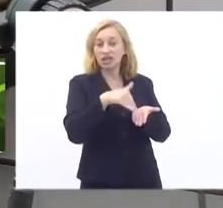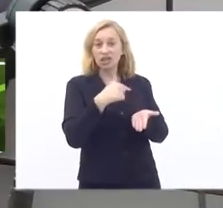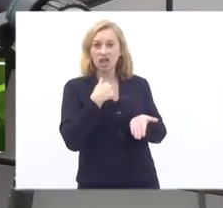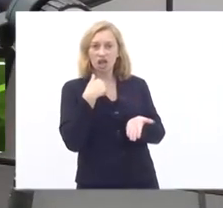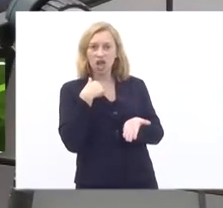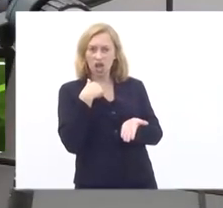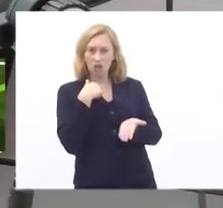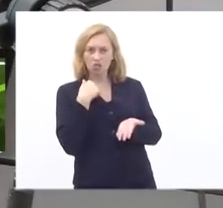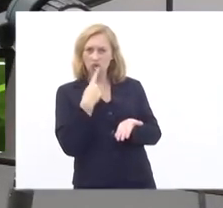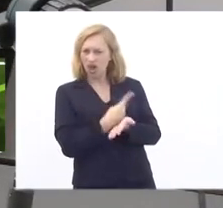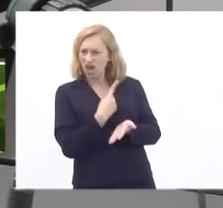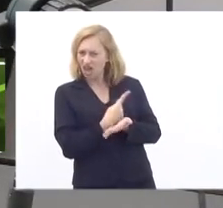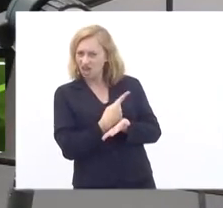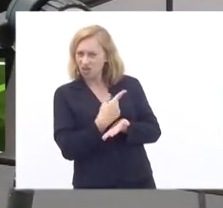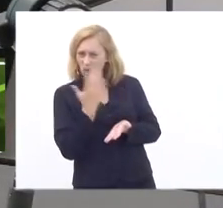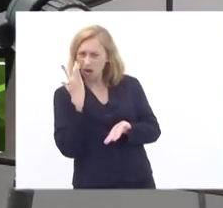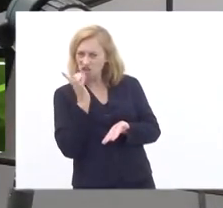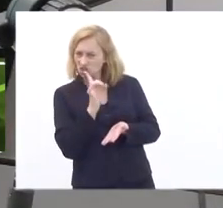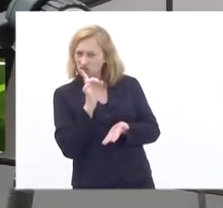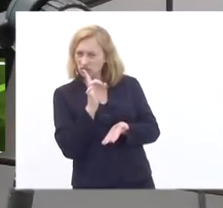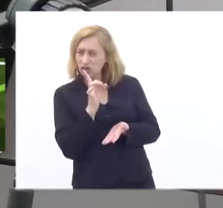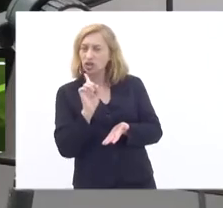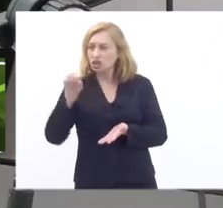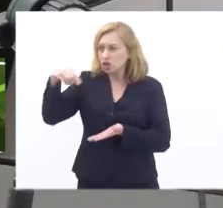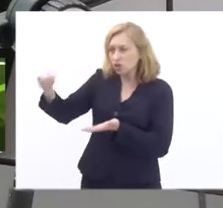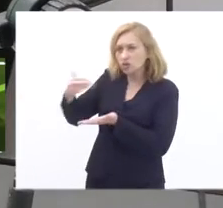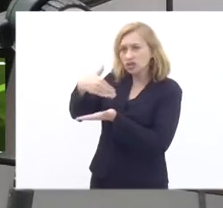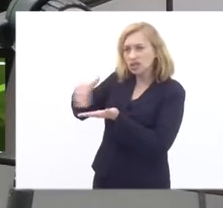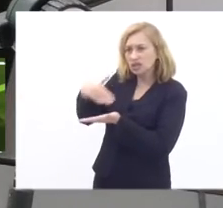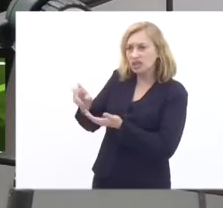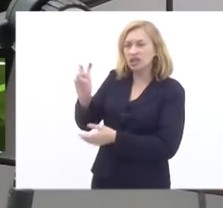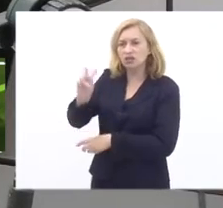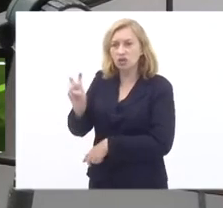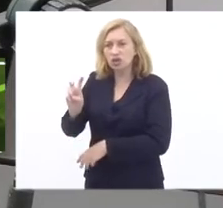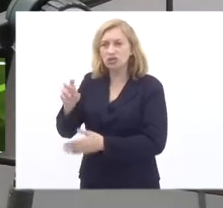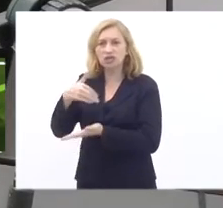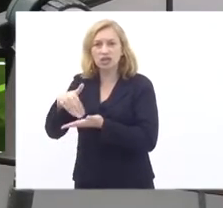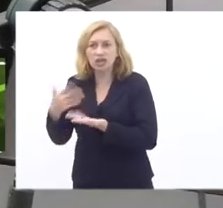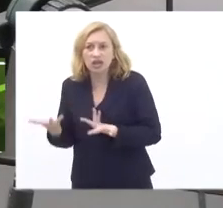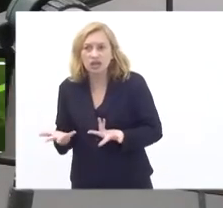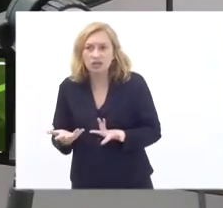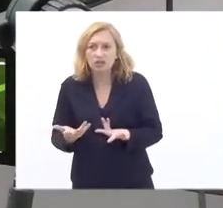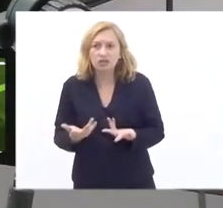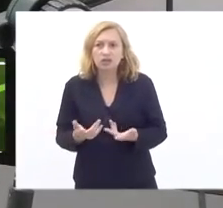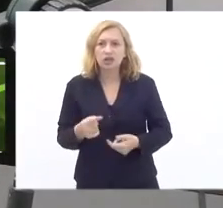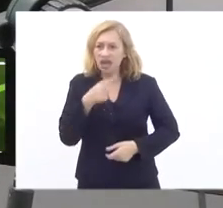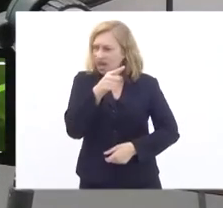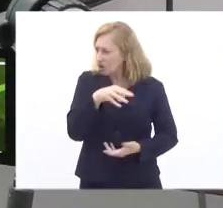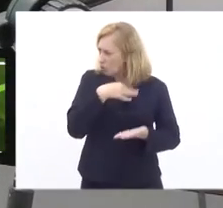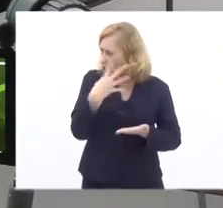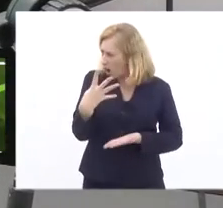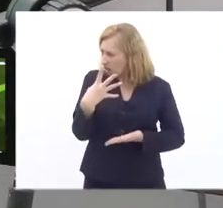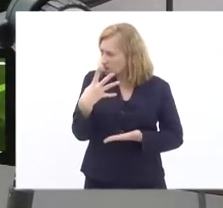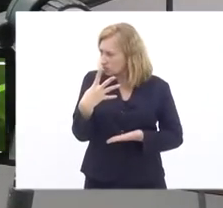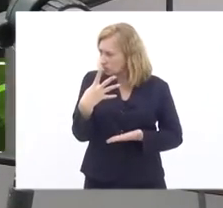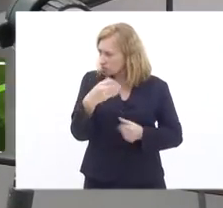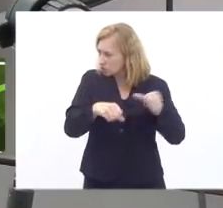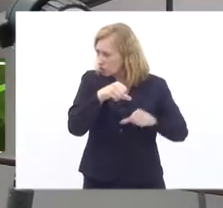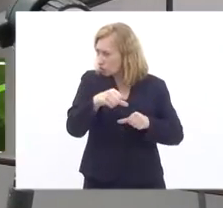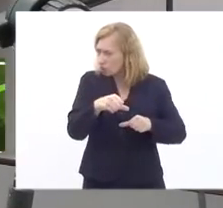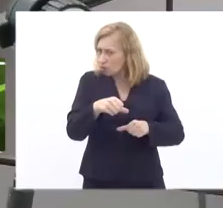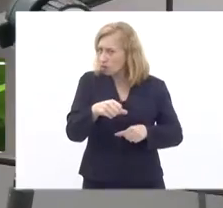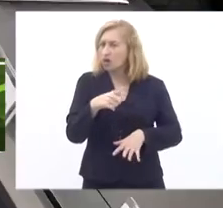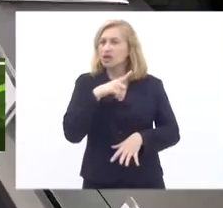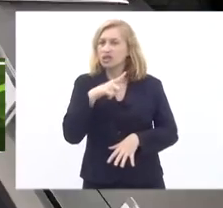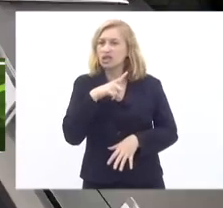conta, e tem outra secretaria que já está no quinto. Ele é o quarto. Ele é o quarto? É. Teve